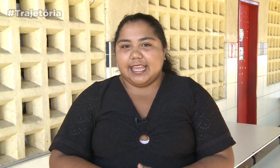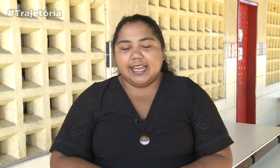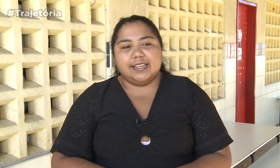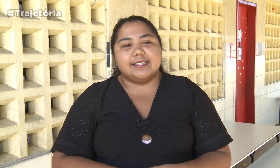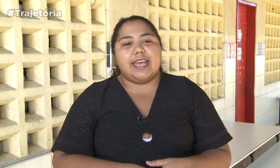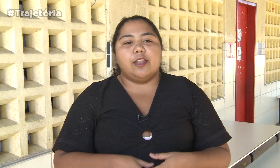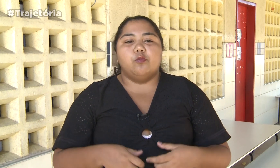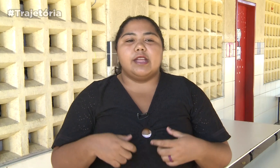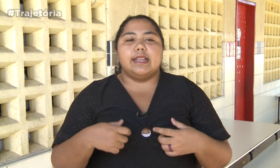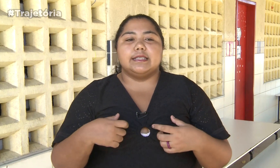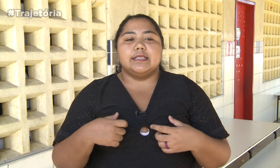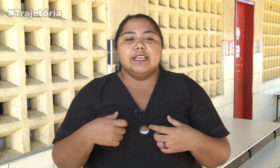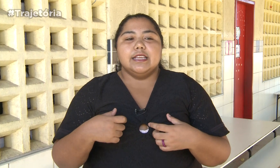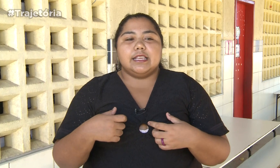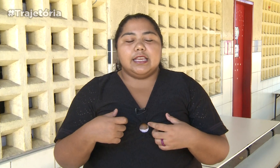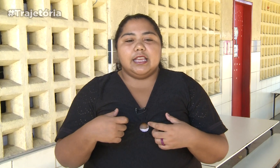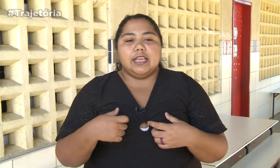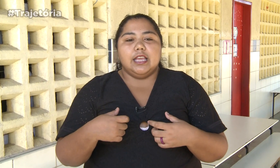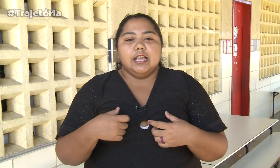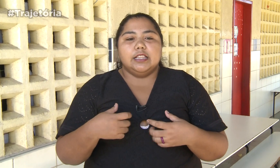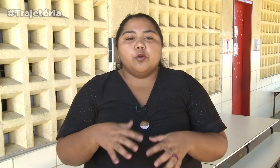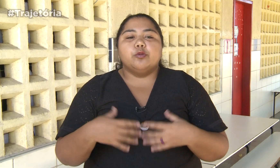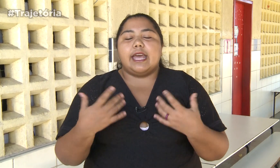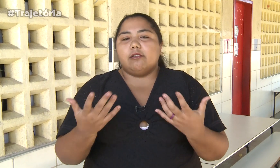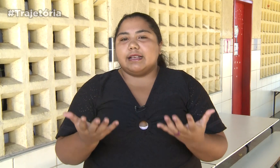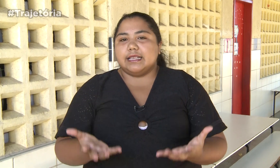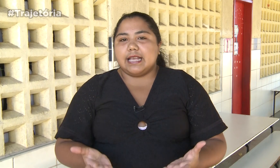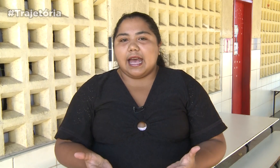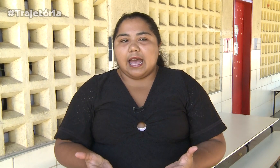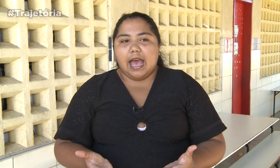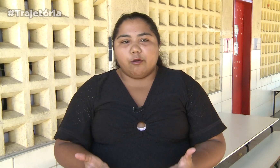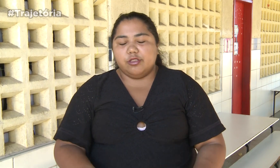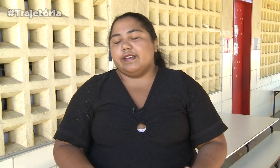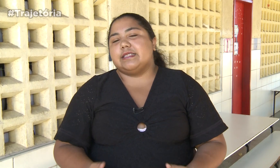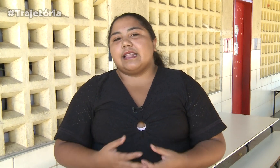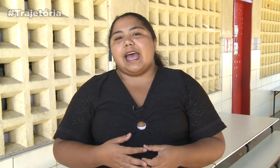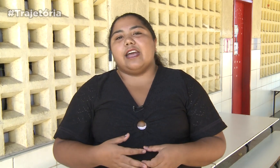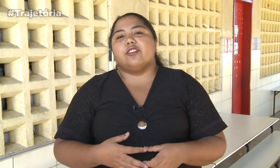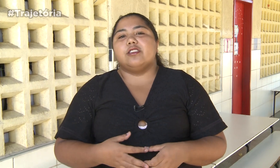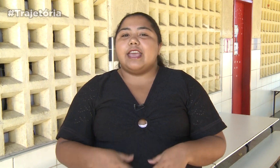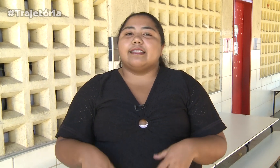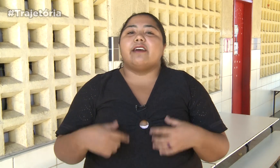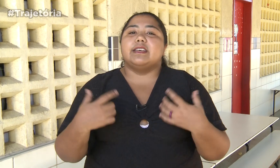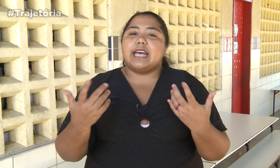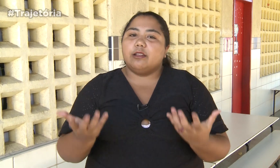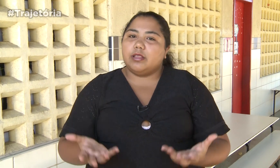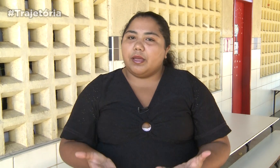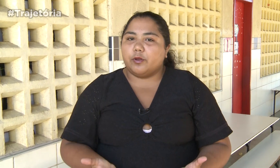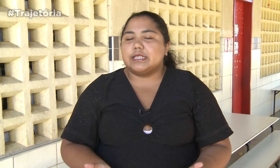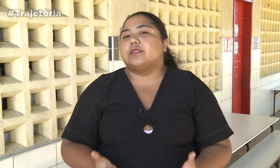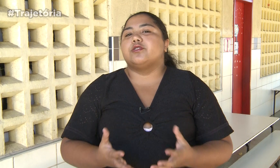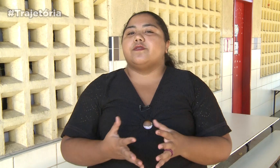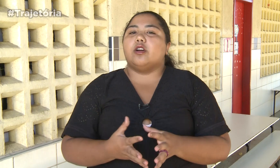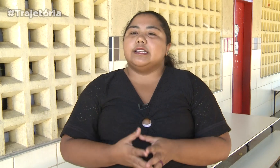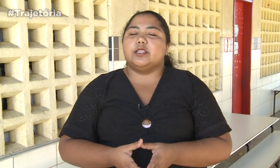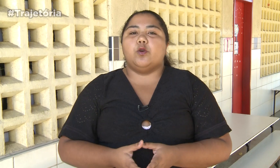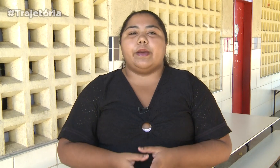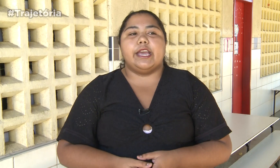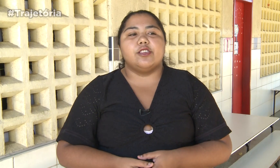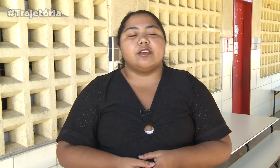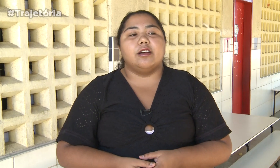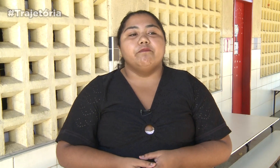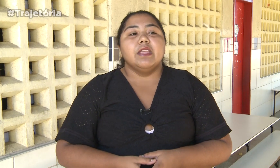mulheres negras, eram mulheres que não puderam acessar a universidade, que atravessaram também processos de